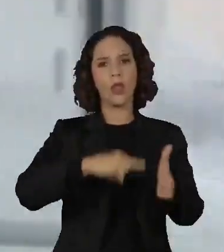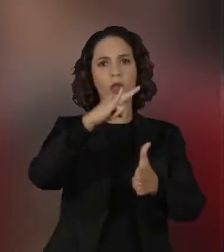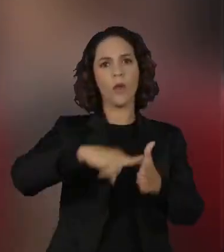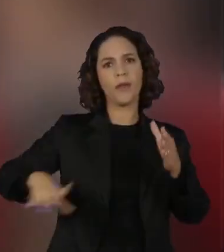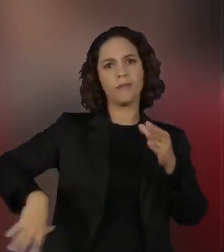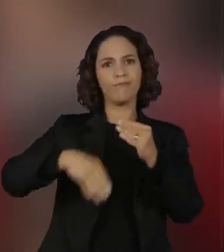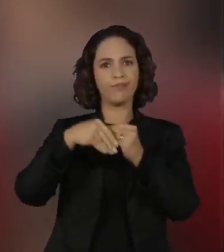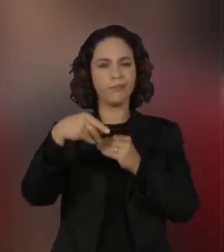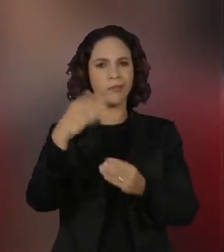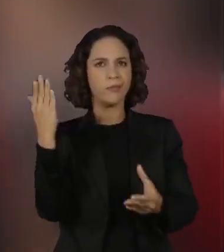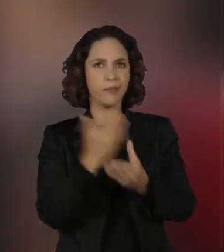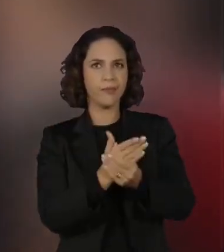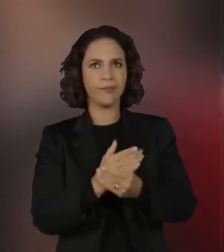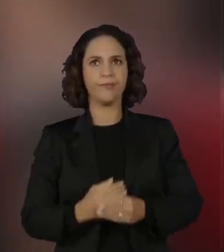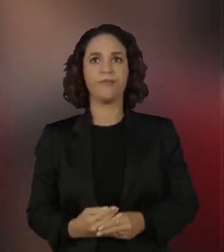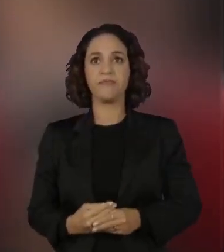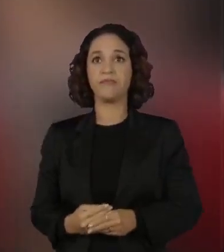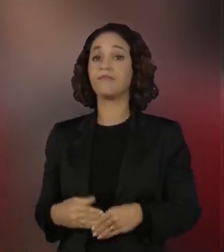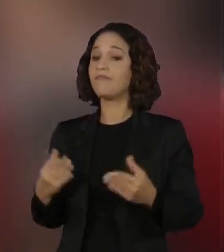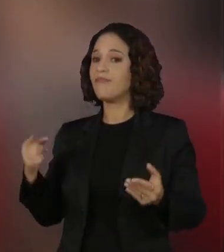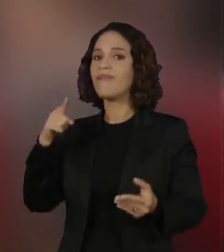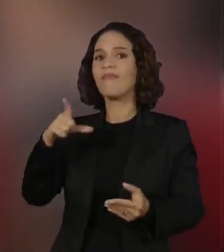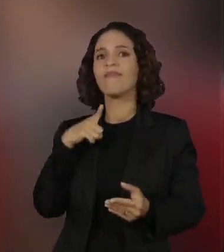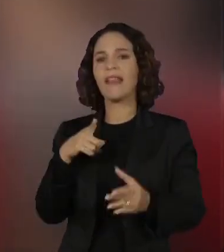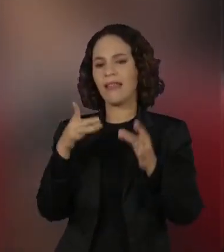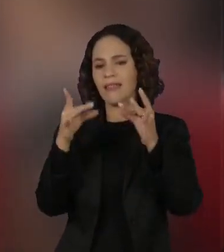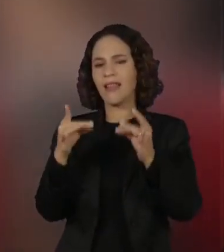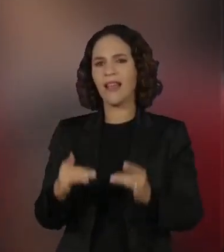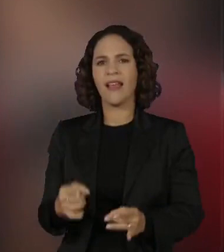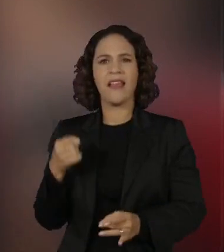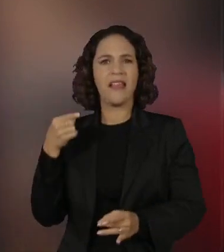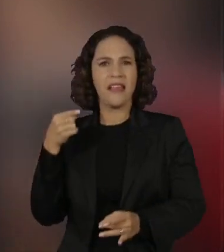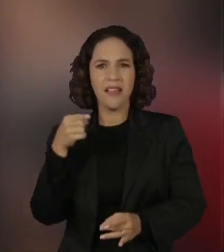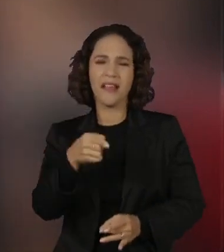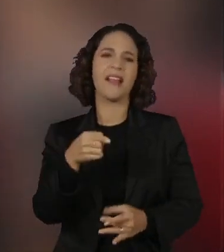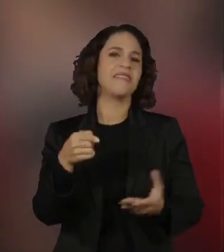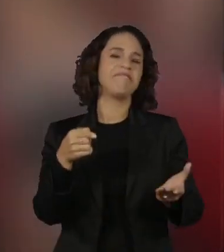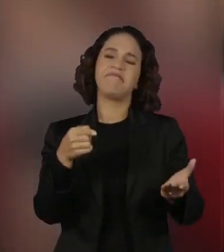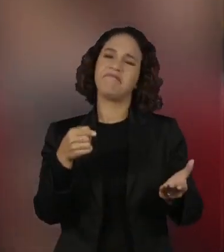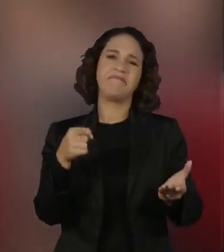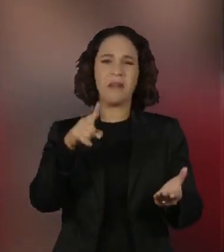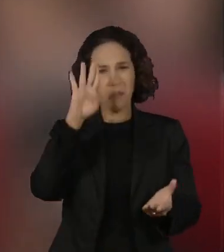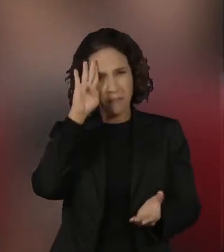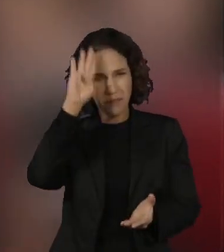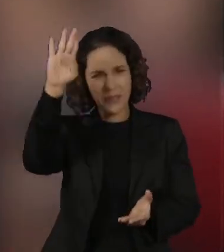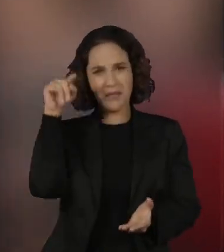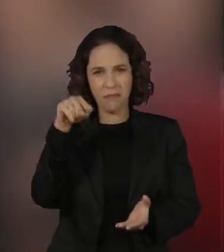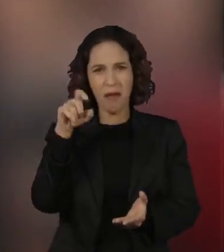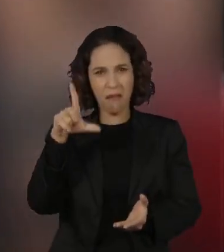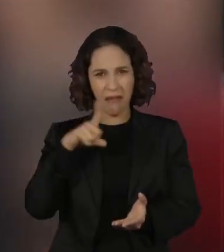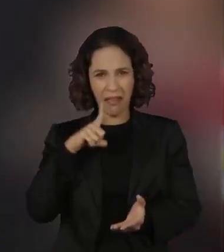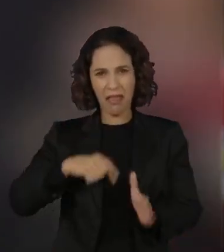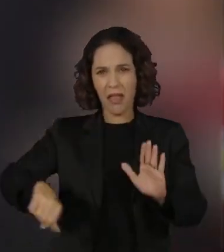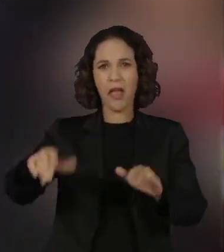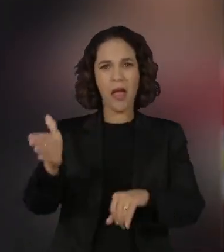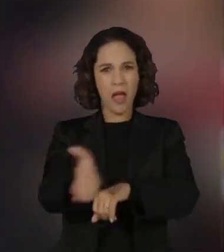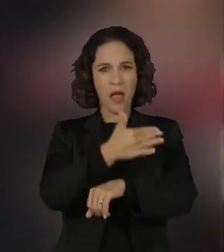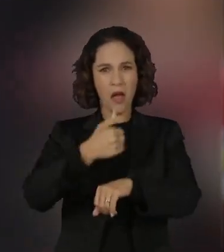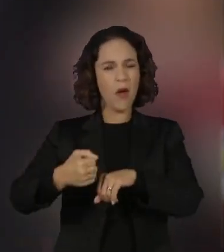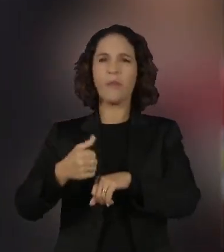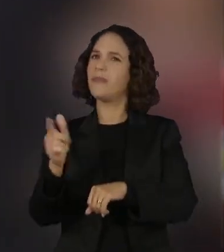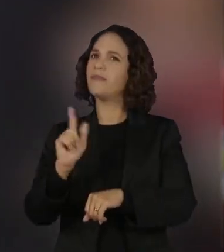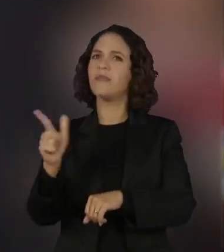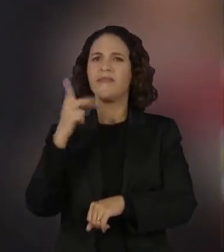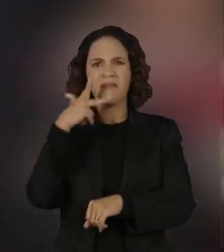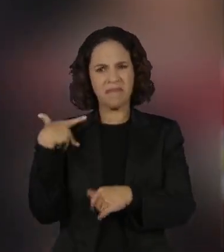ao processo a minuta de golpe ela é apenas o hábito vergonhoso do menor preço da Coruja pública isso